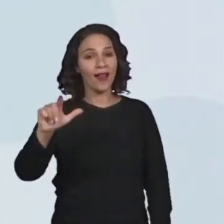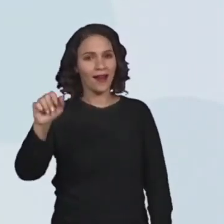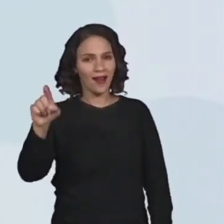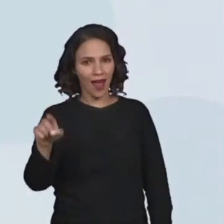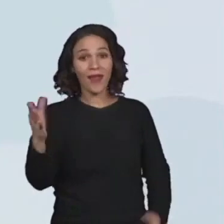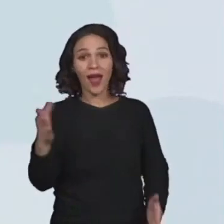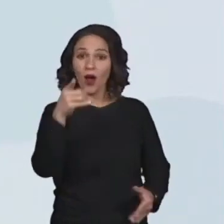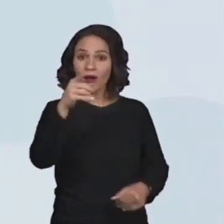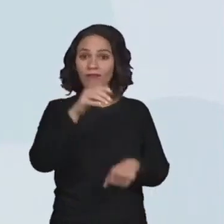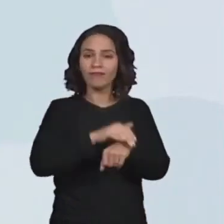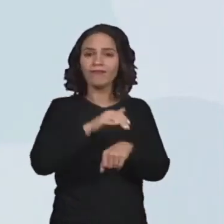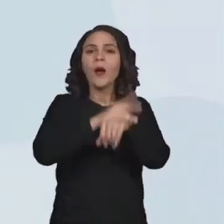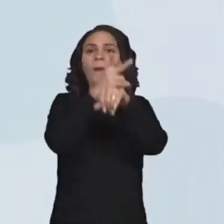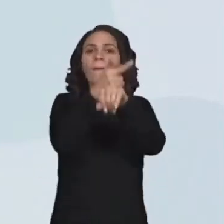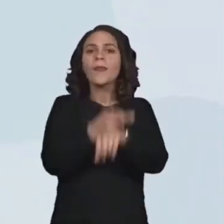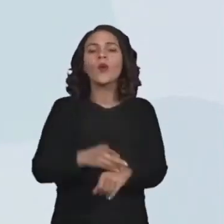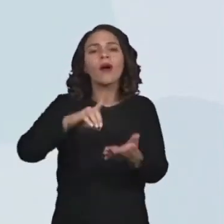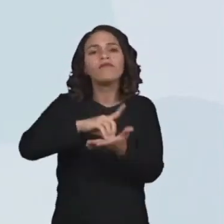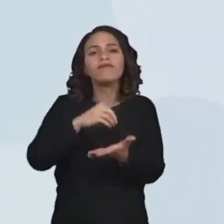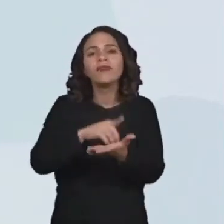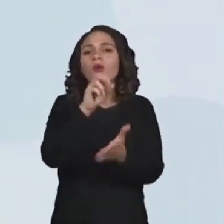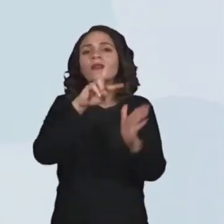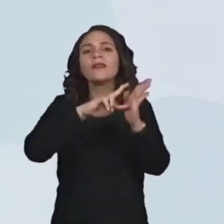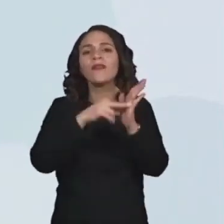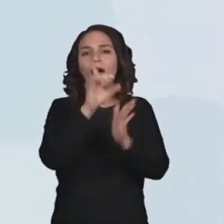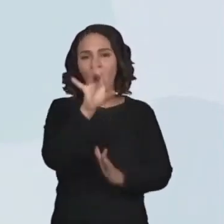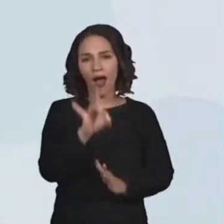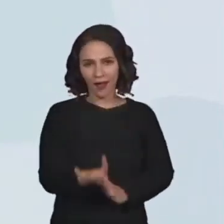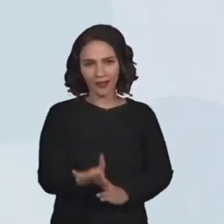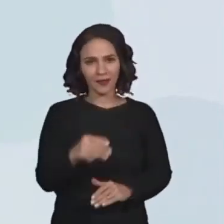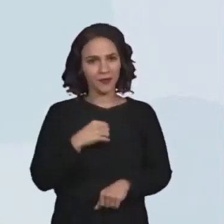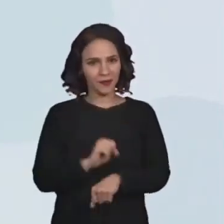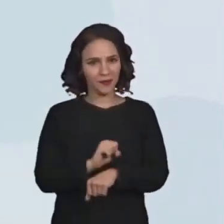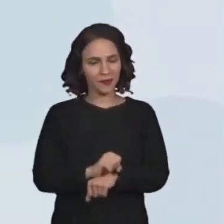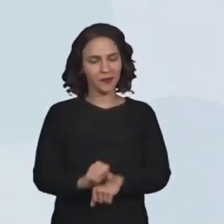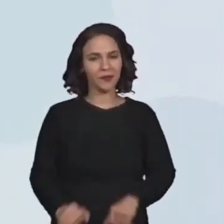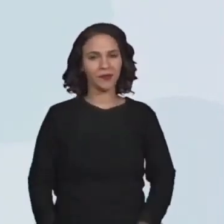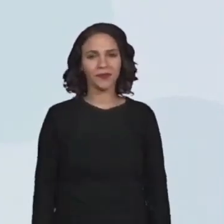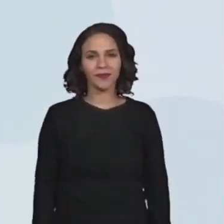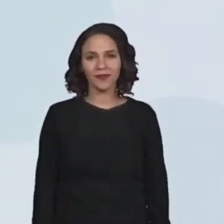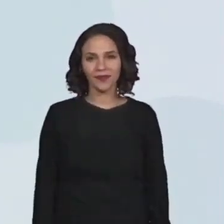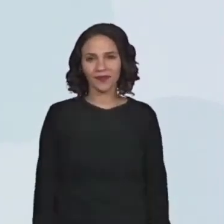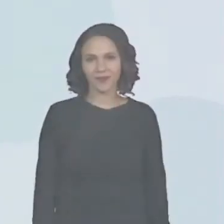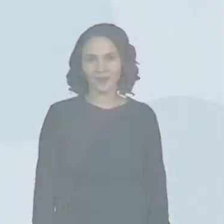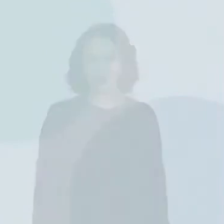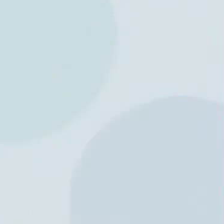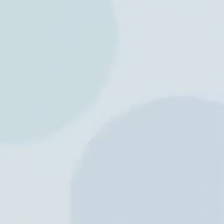resolverem esse exercício.